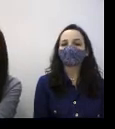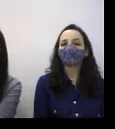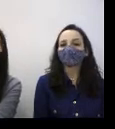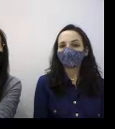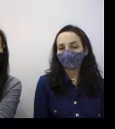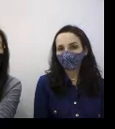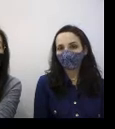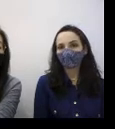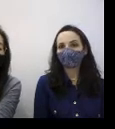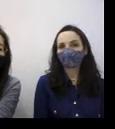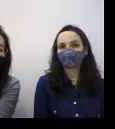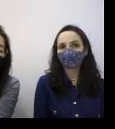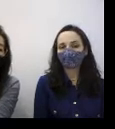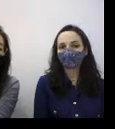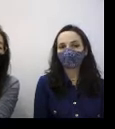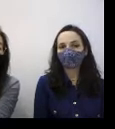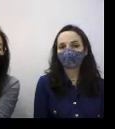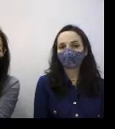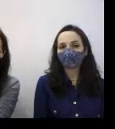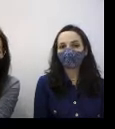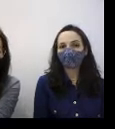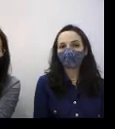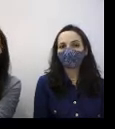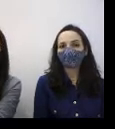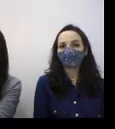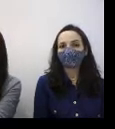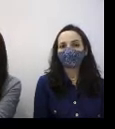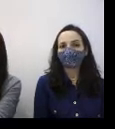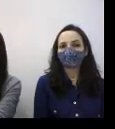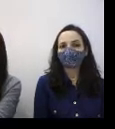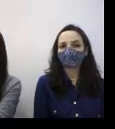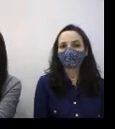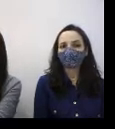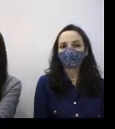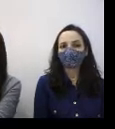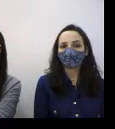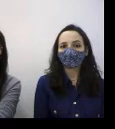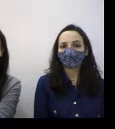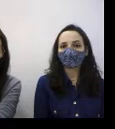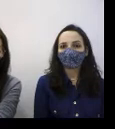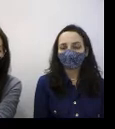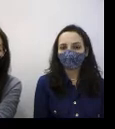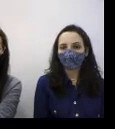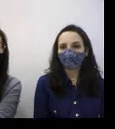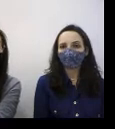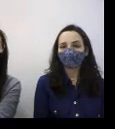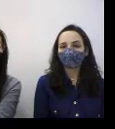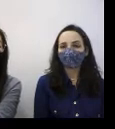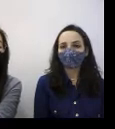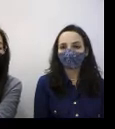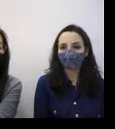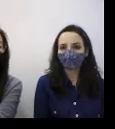qualificado para orientar para também diagnosticar,